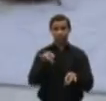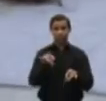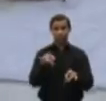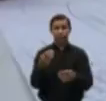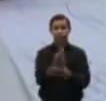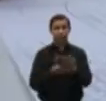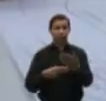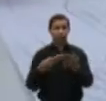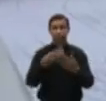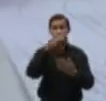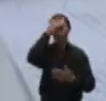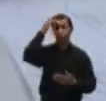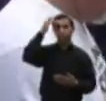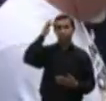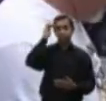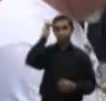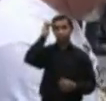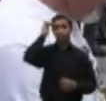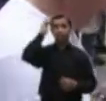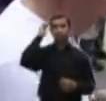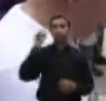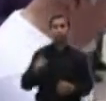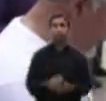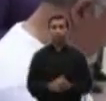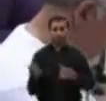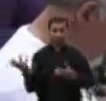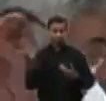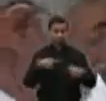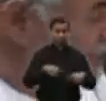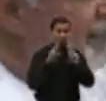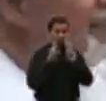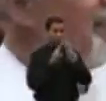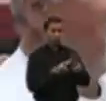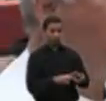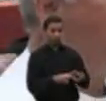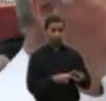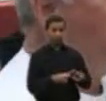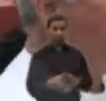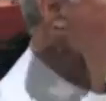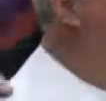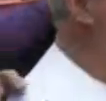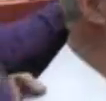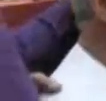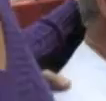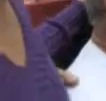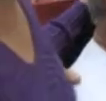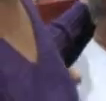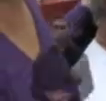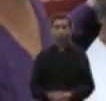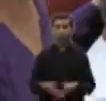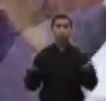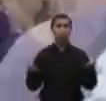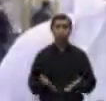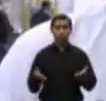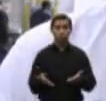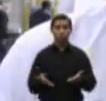Ele organizou uma oficina de sensibilização que atraiu muitos frequentadores do shopping. Hoje nós